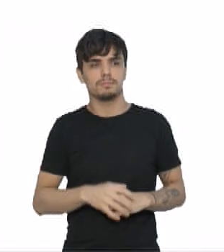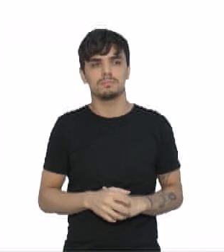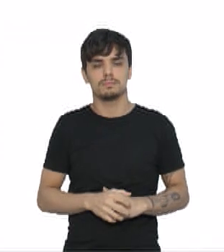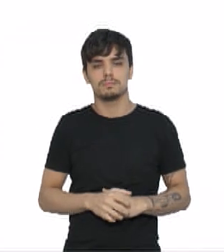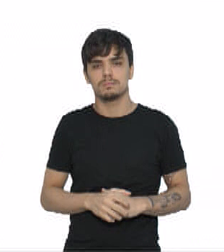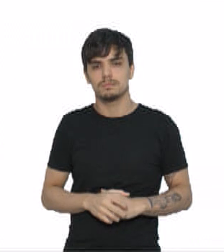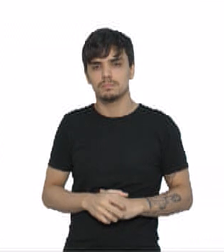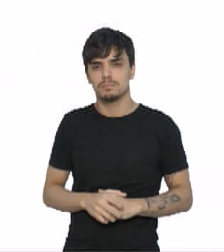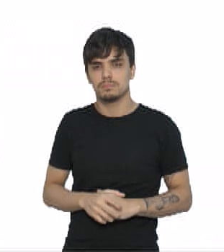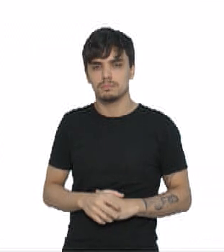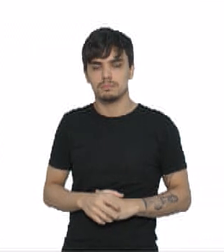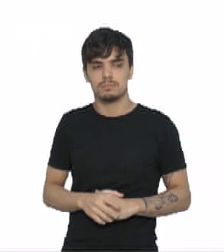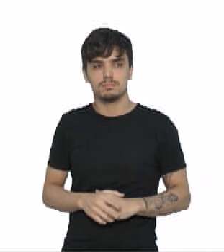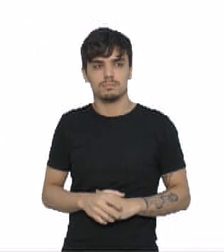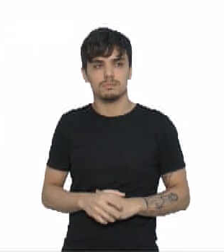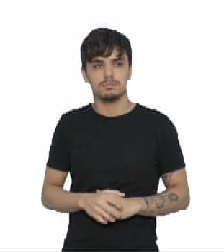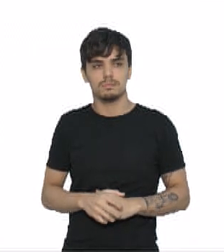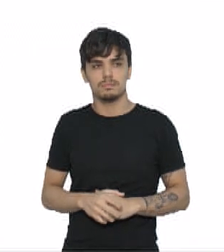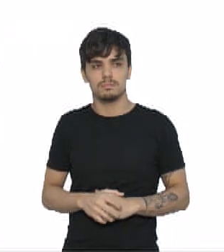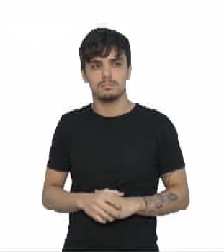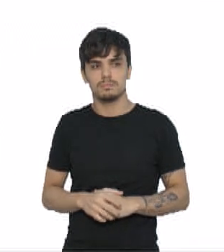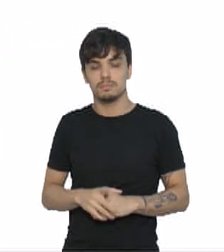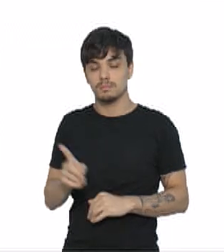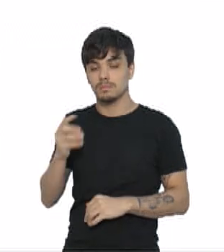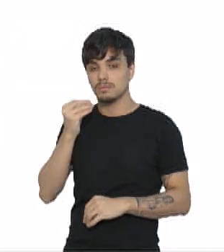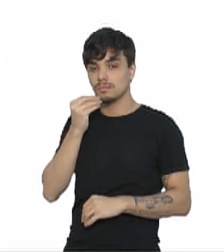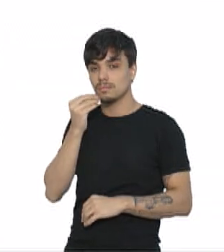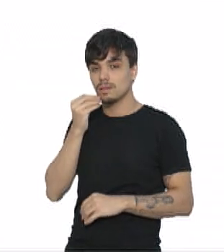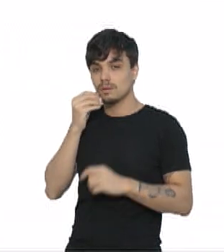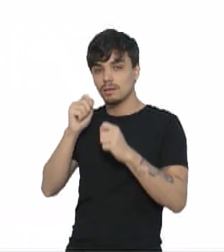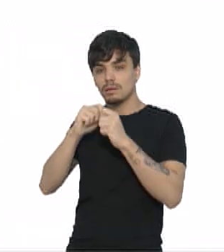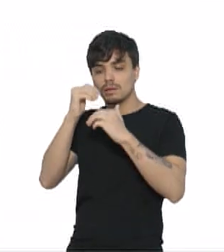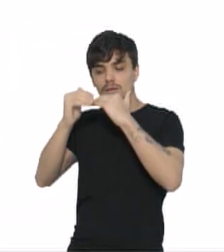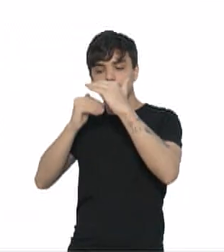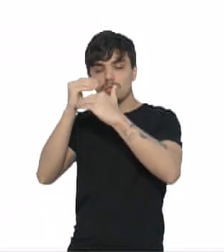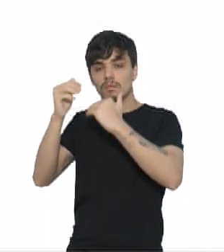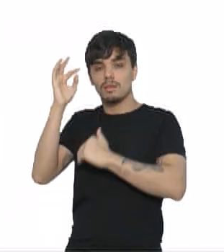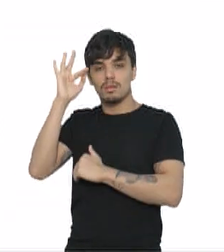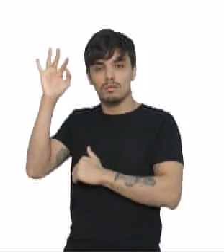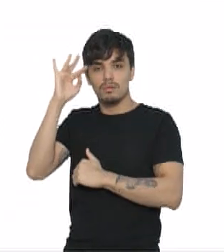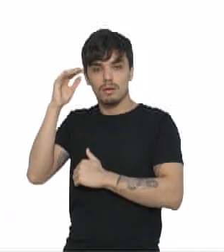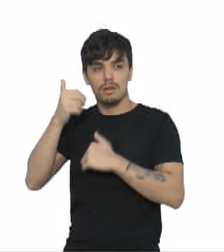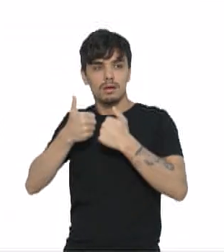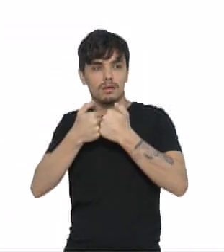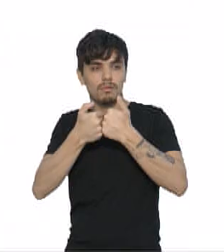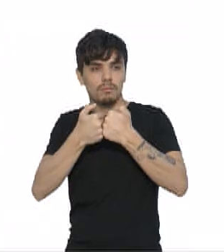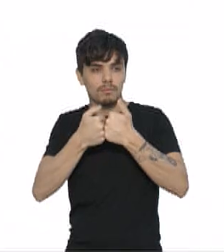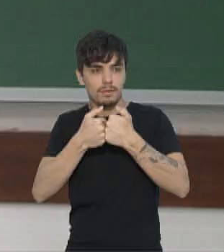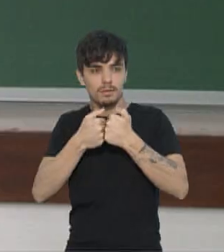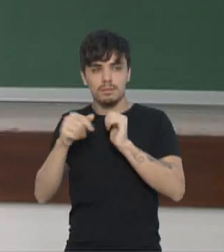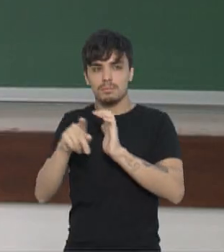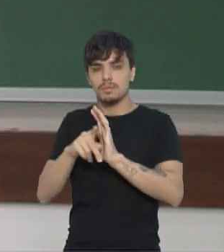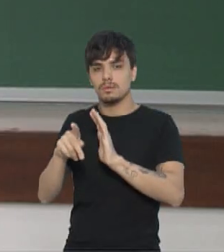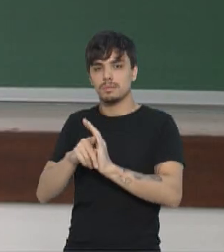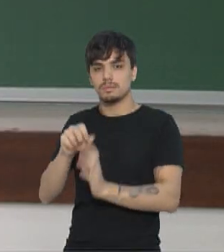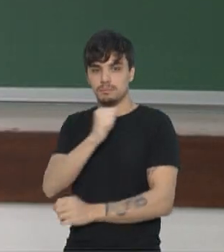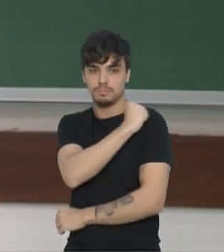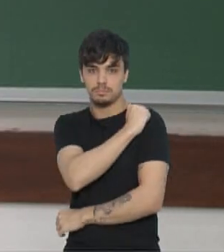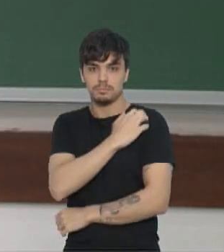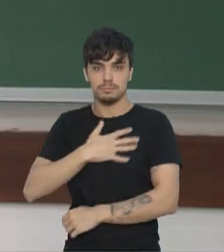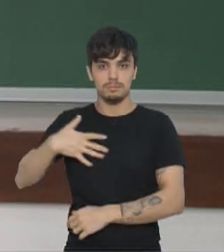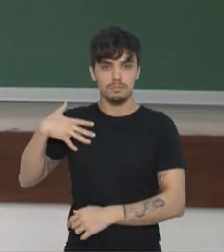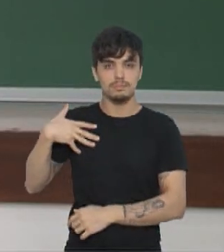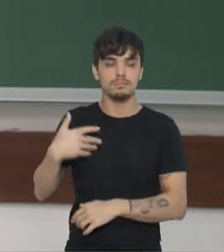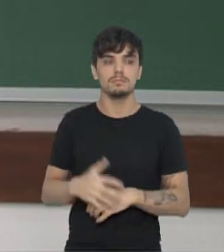Nela, ele tenta desenvolver uma teoria física, na metafísica de Aristóteles. Então, olha a mistura que ele